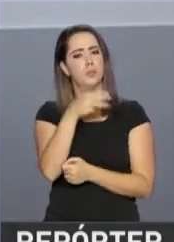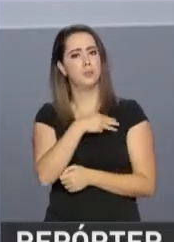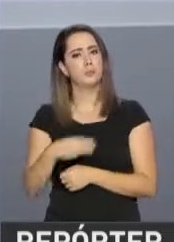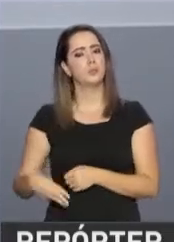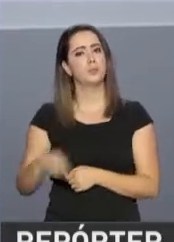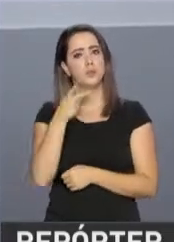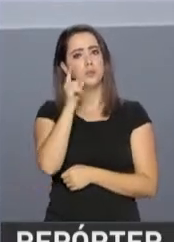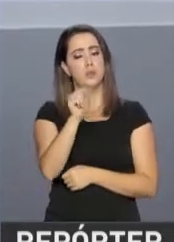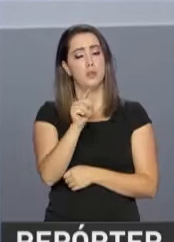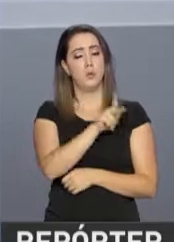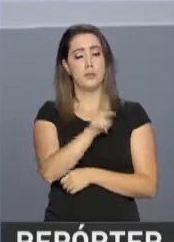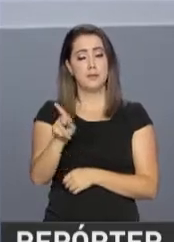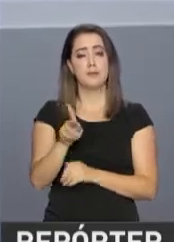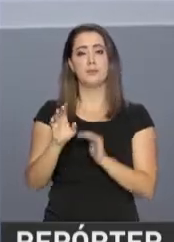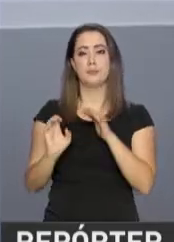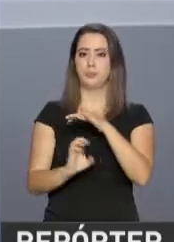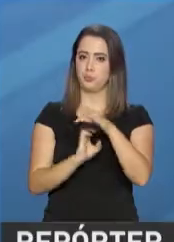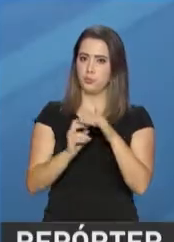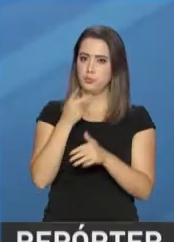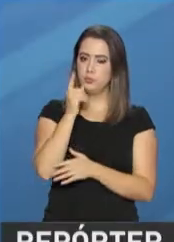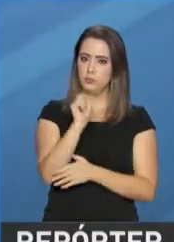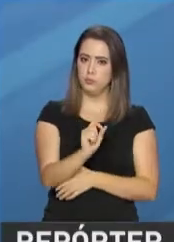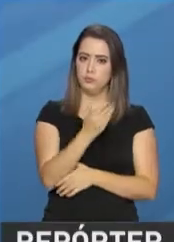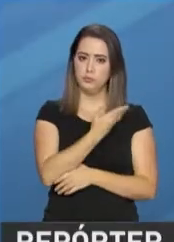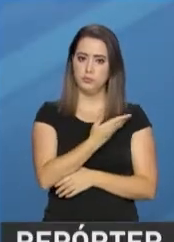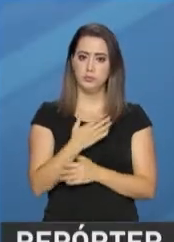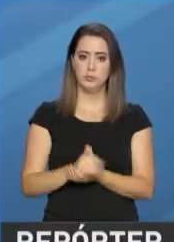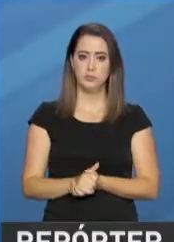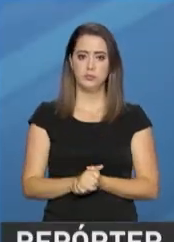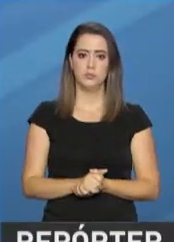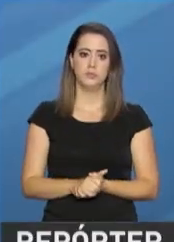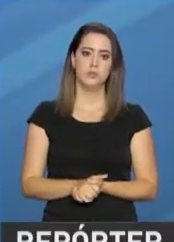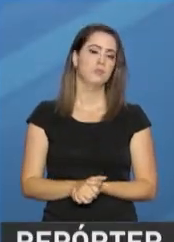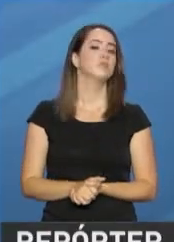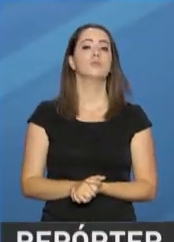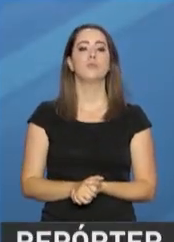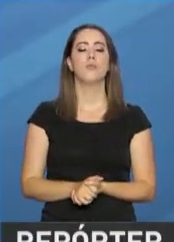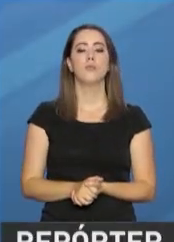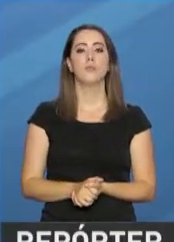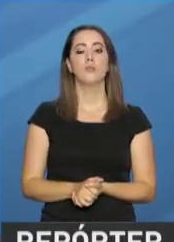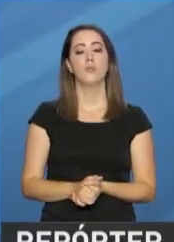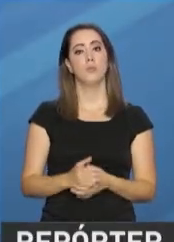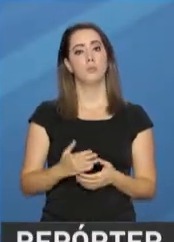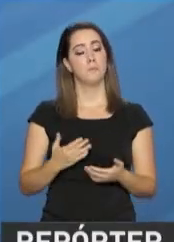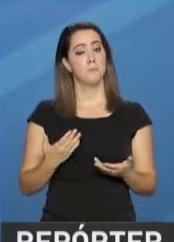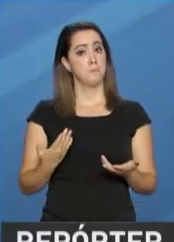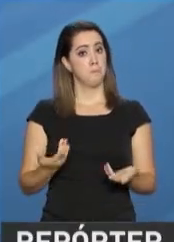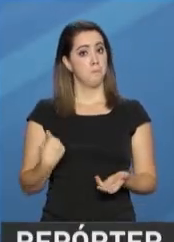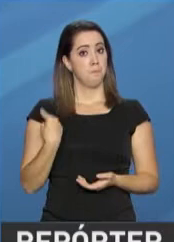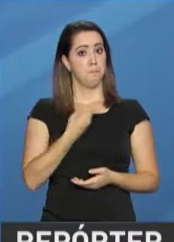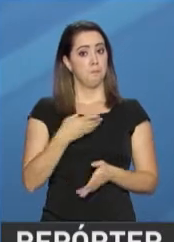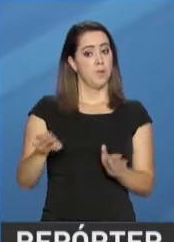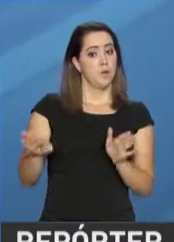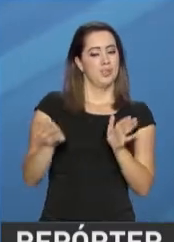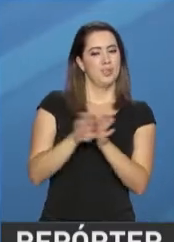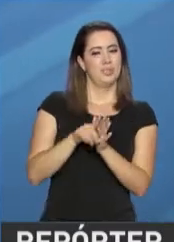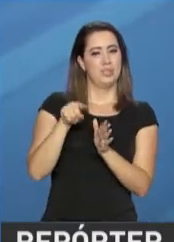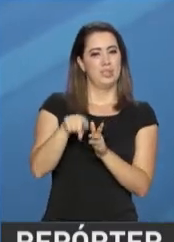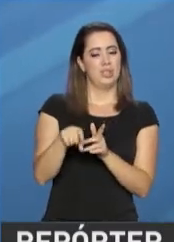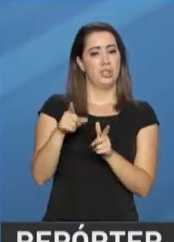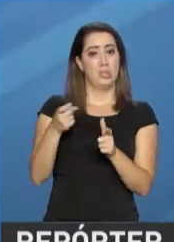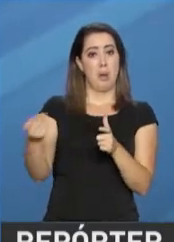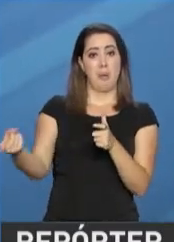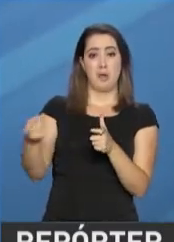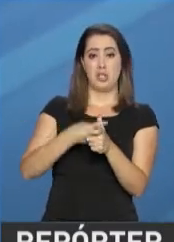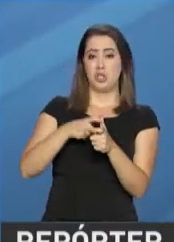a dívida da empresa quando nós chegamos na empresa presidente a empresa devia cinco vezes a